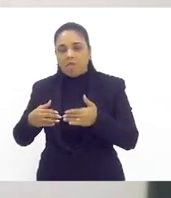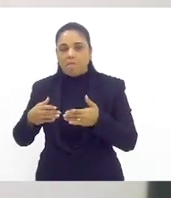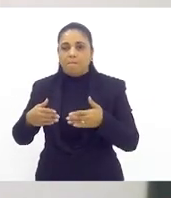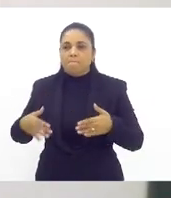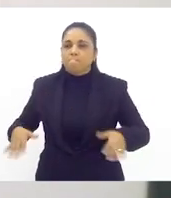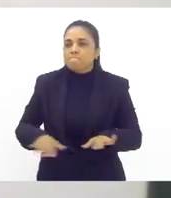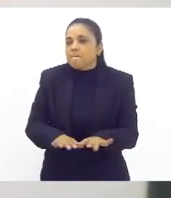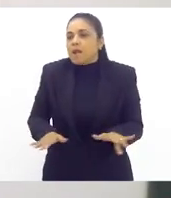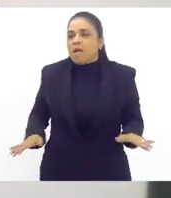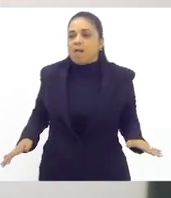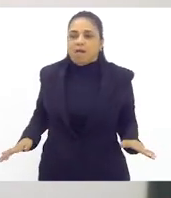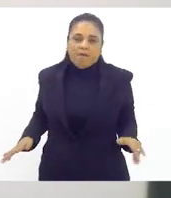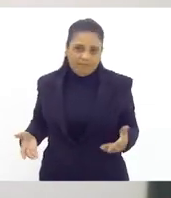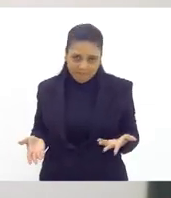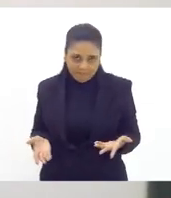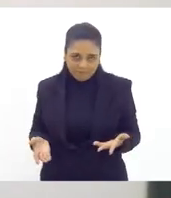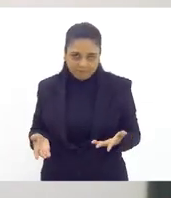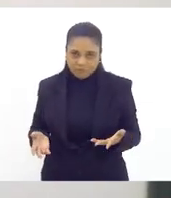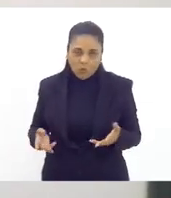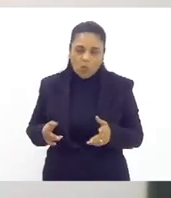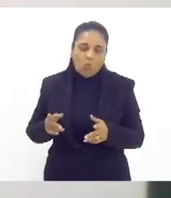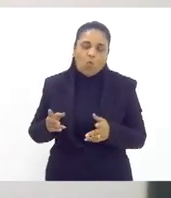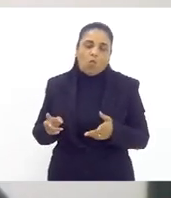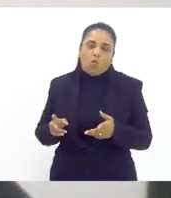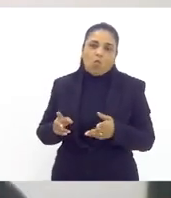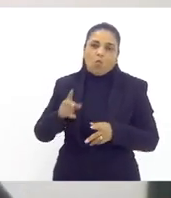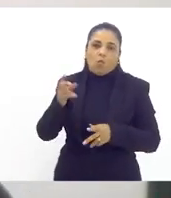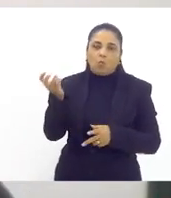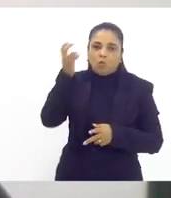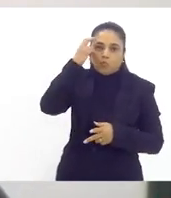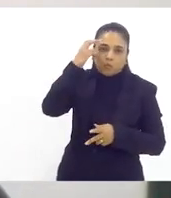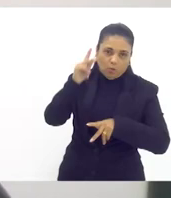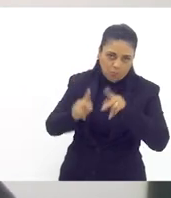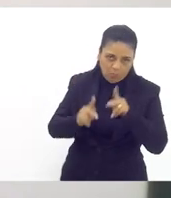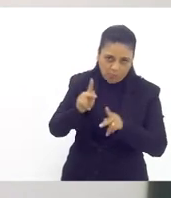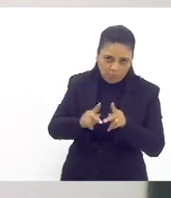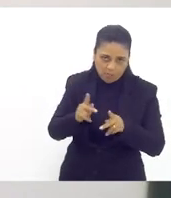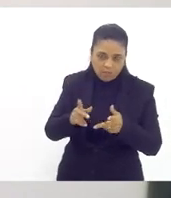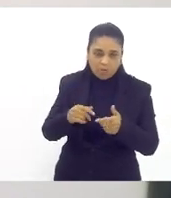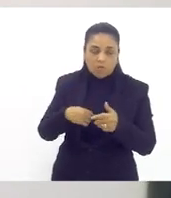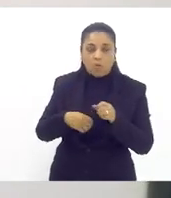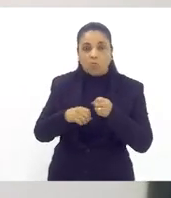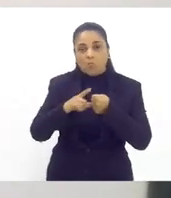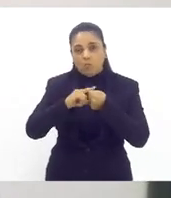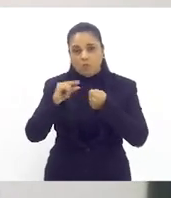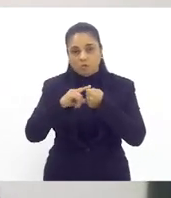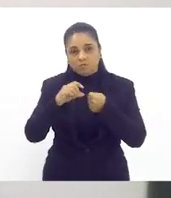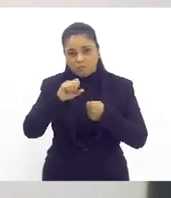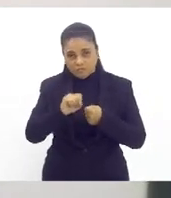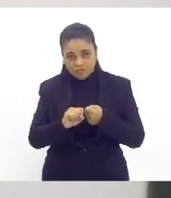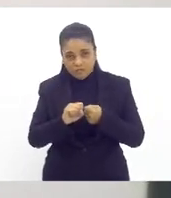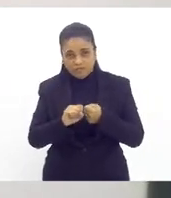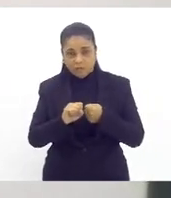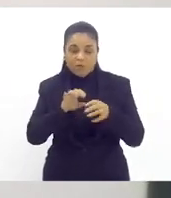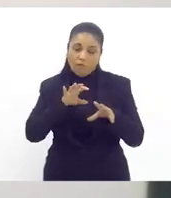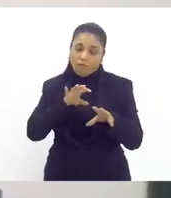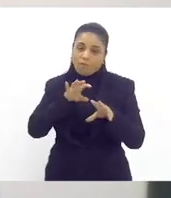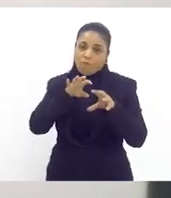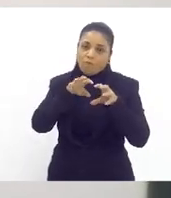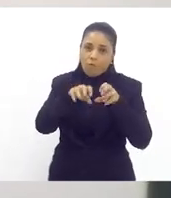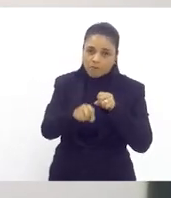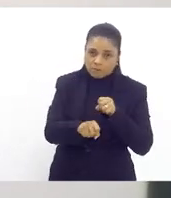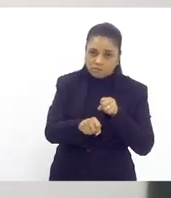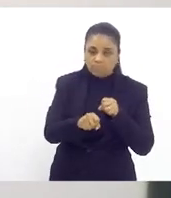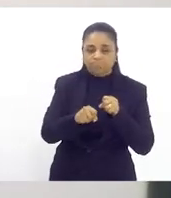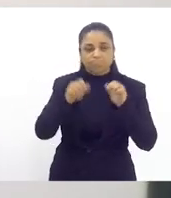popular o artigo oitavo ele pode ser para formação ele pode